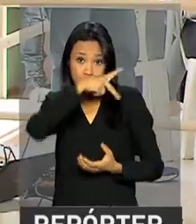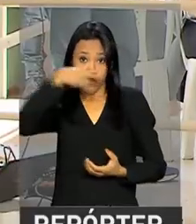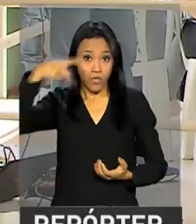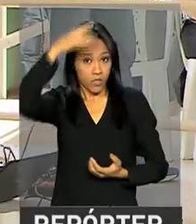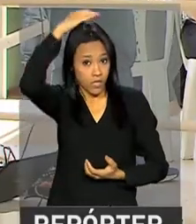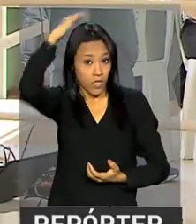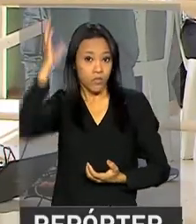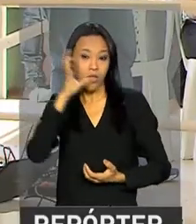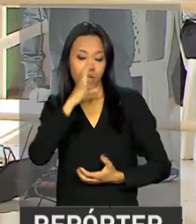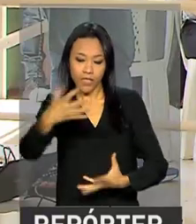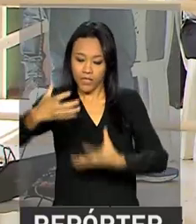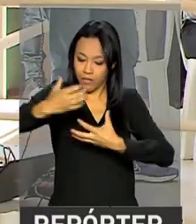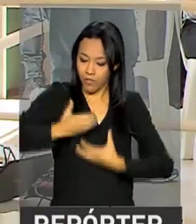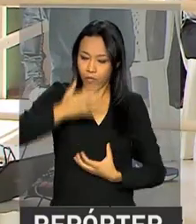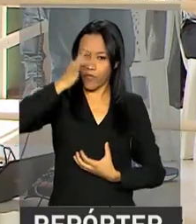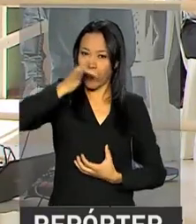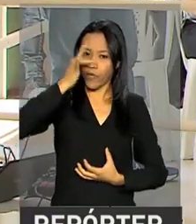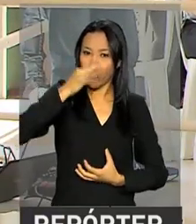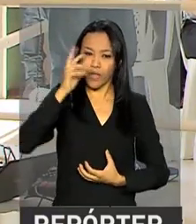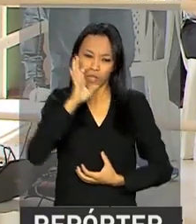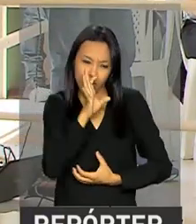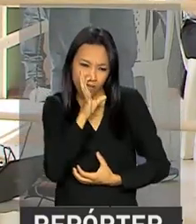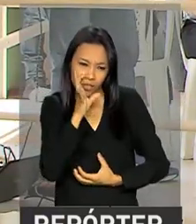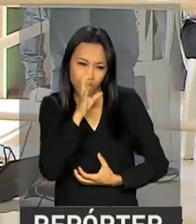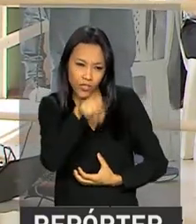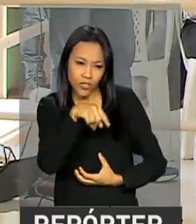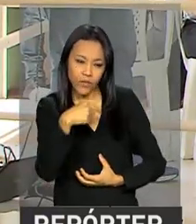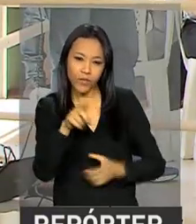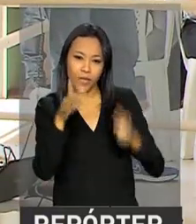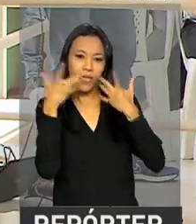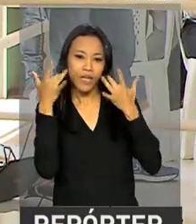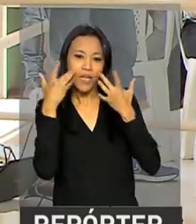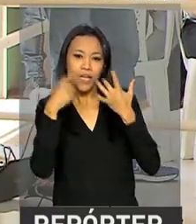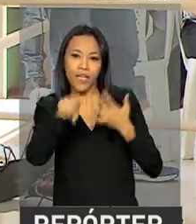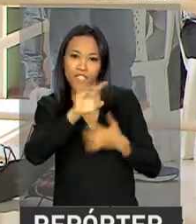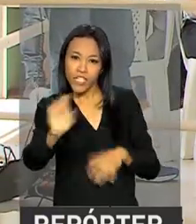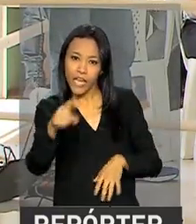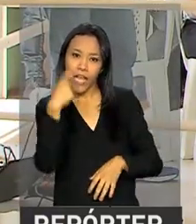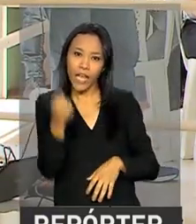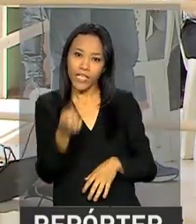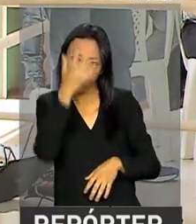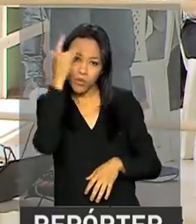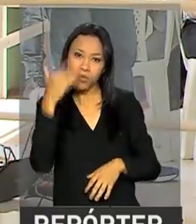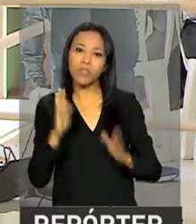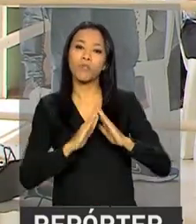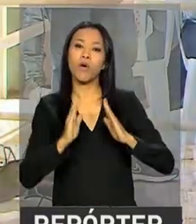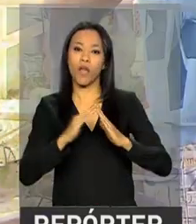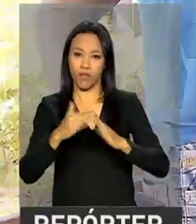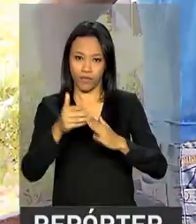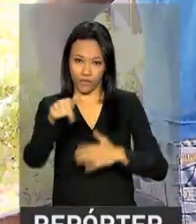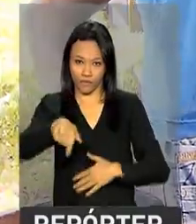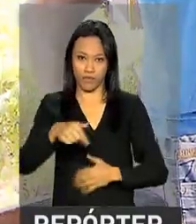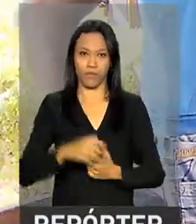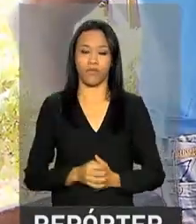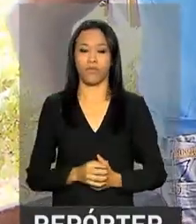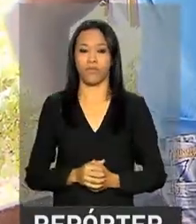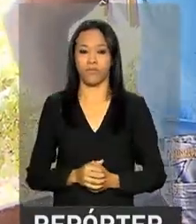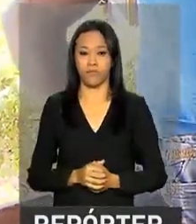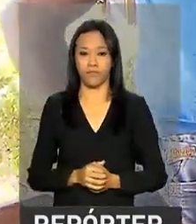ainda assistiu a uma apresentação de crianças, filhos de ex-acolhidos na instituição.